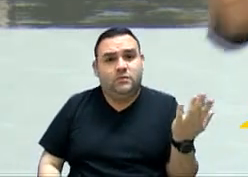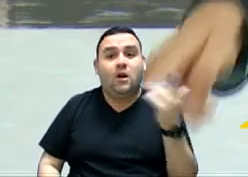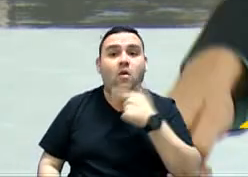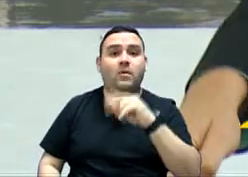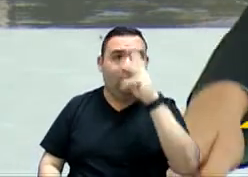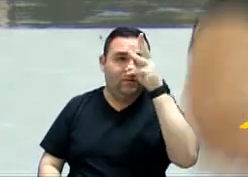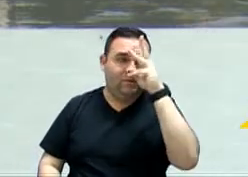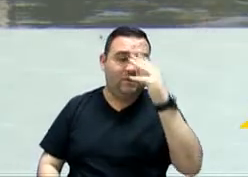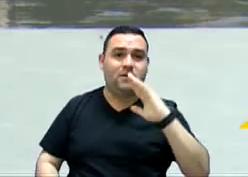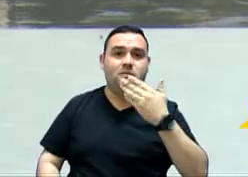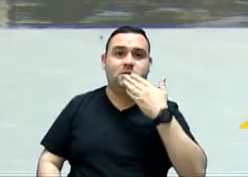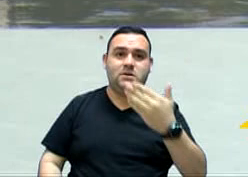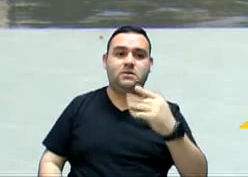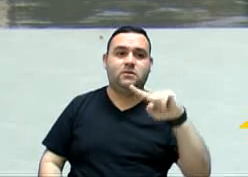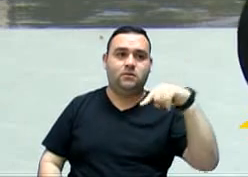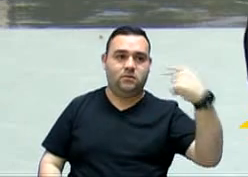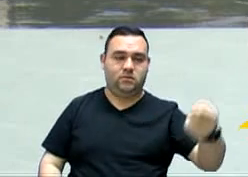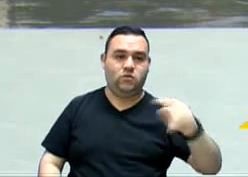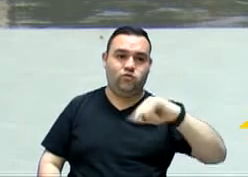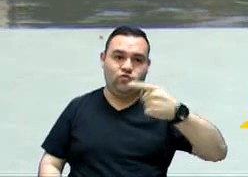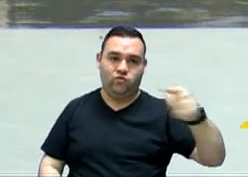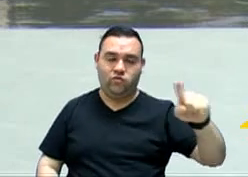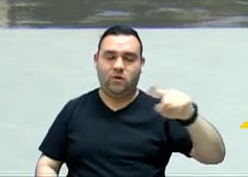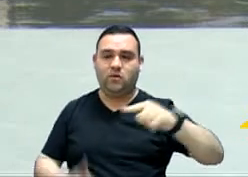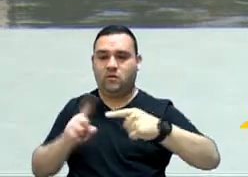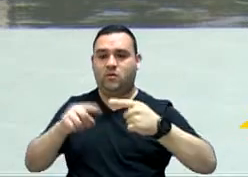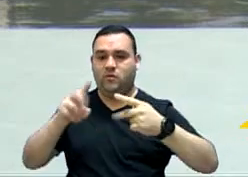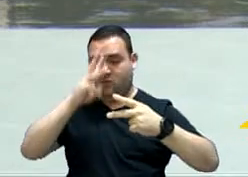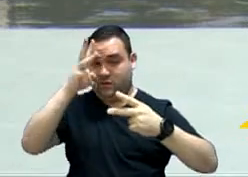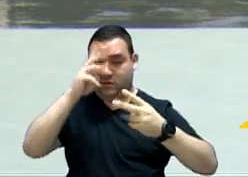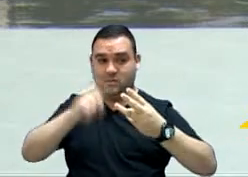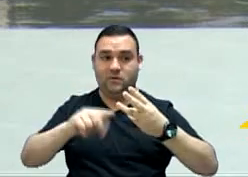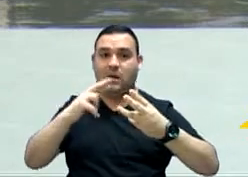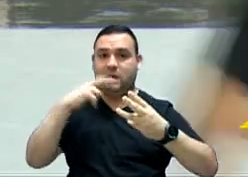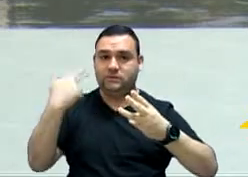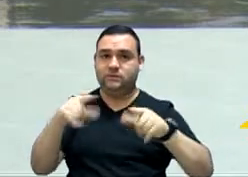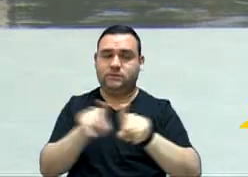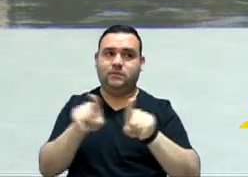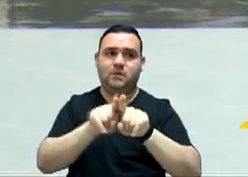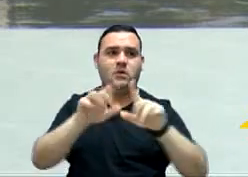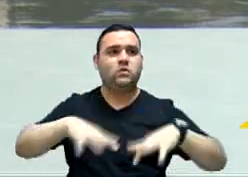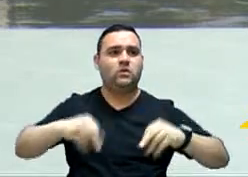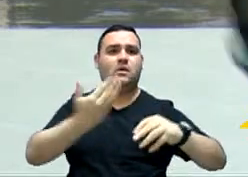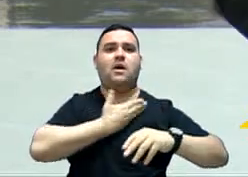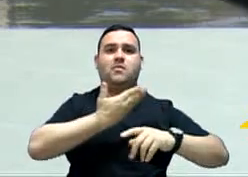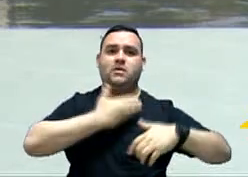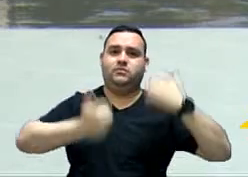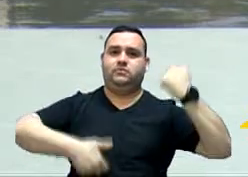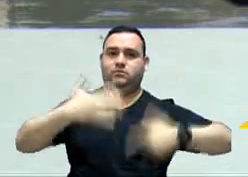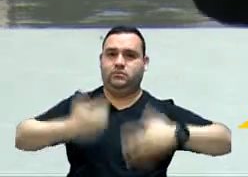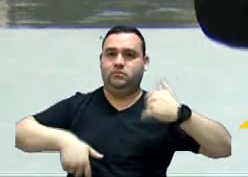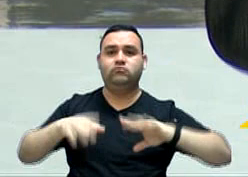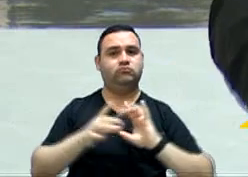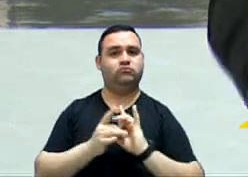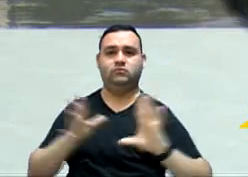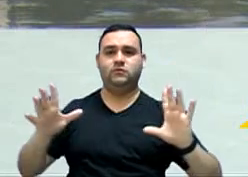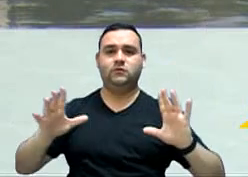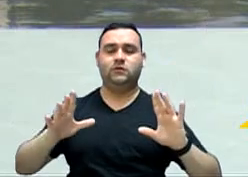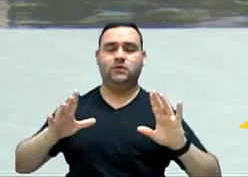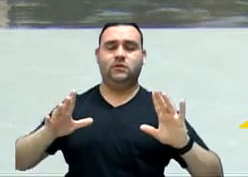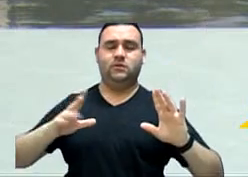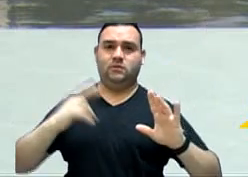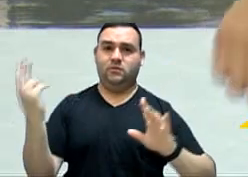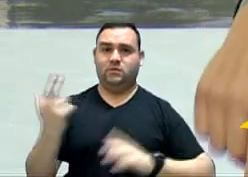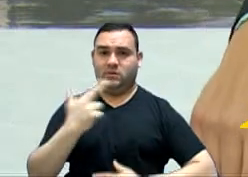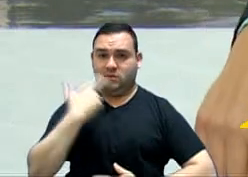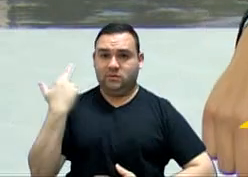João tinha pedido a palavra, depois Vanderlei Diogo. Eu gostaria, e Manga também, os seus amigos vão comentar, eu vou deixar aqui. Não,